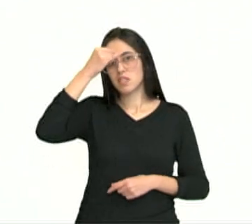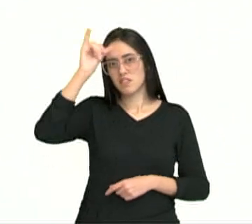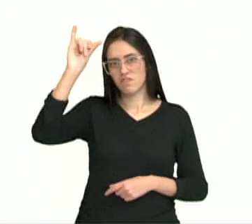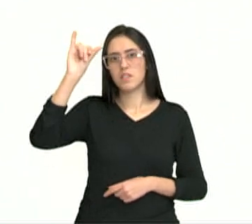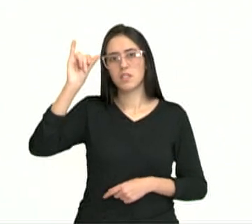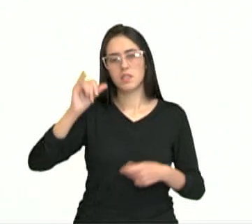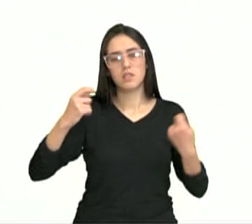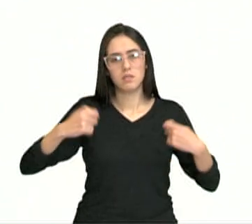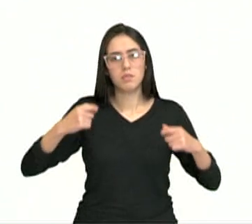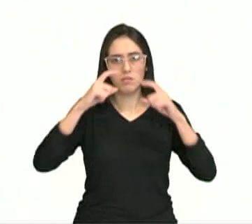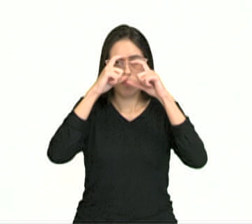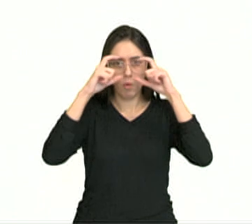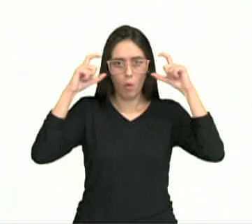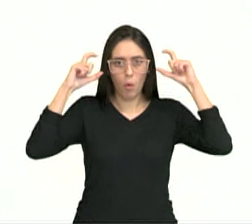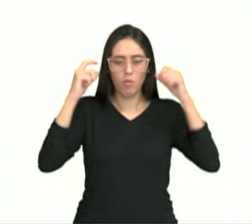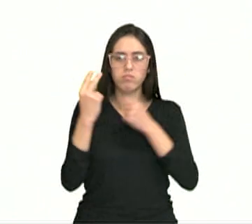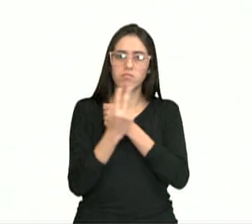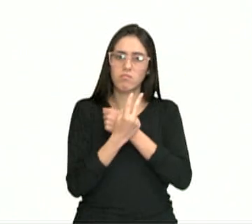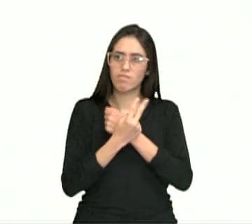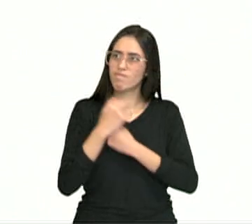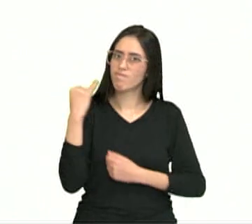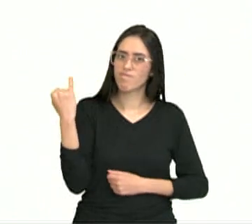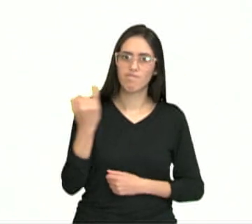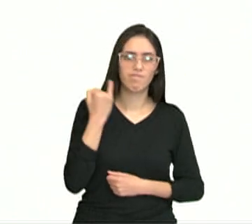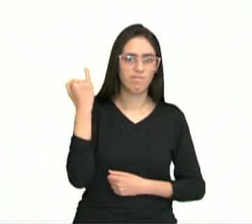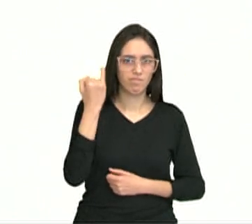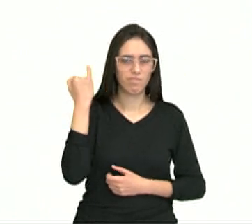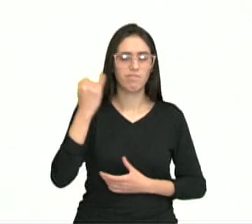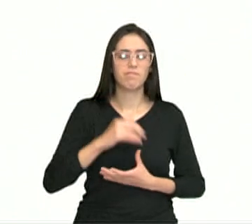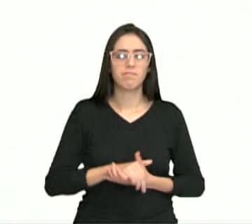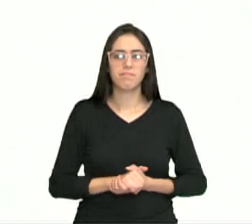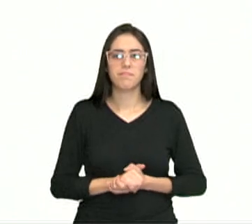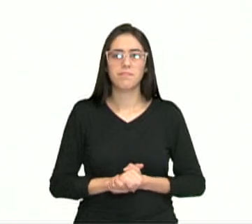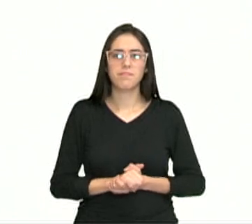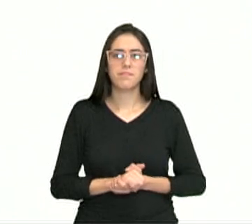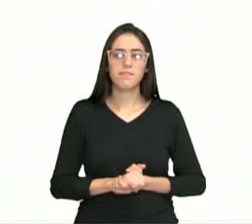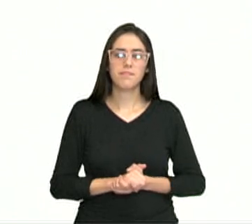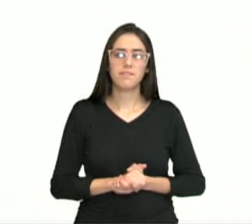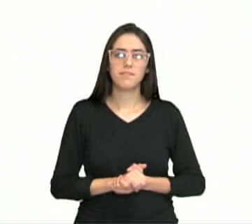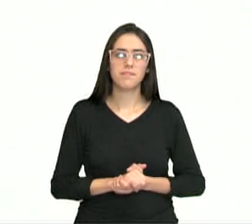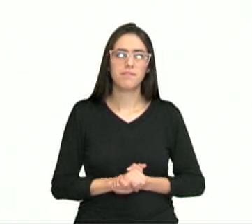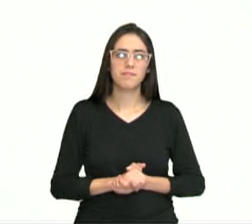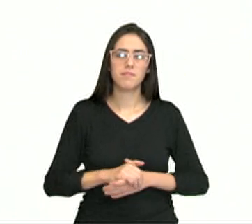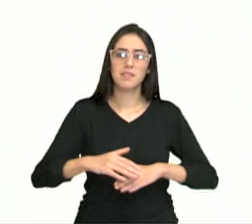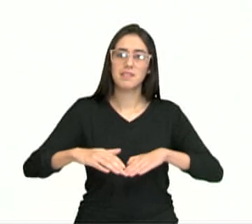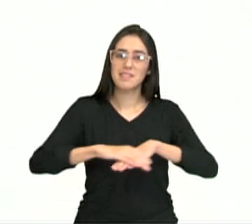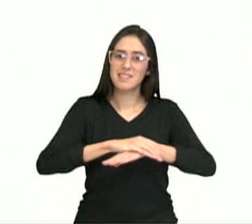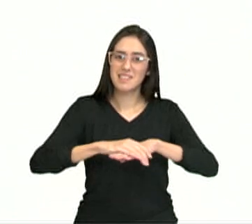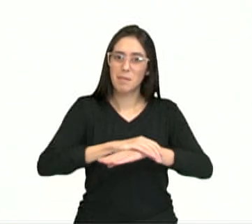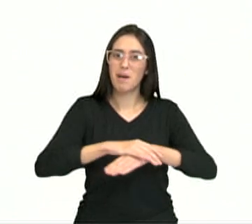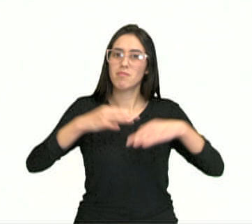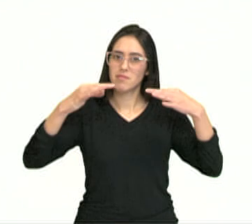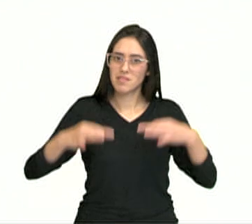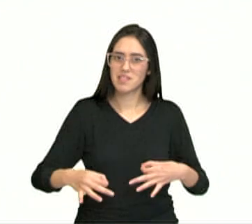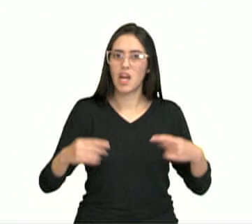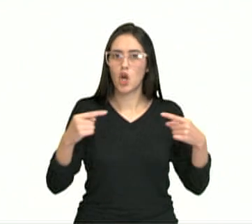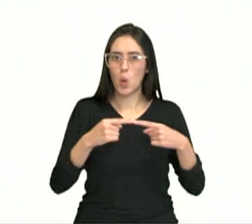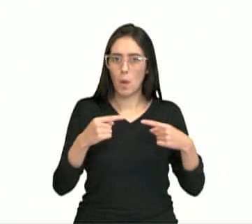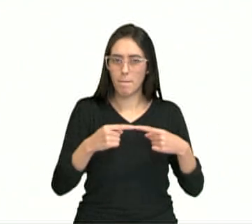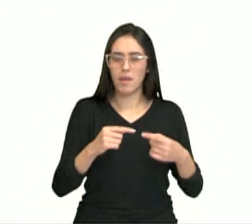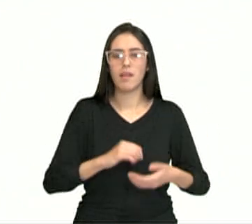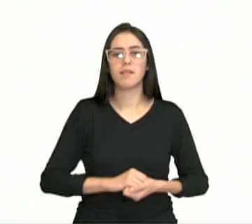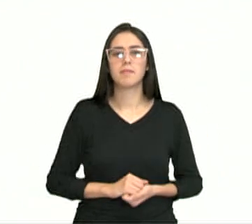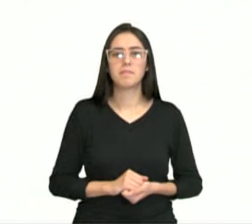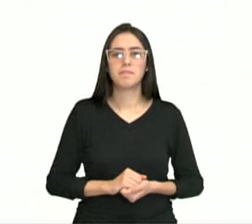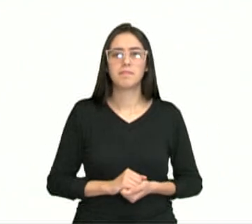possam machucar os olhos, então muito interessante a utilização desses óculos. Sapatilhas adequadas, né, para a prática